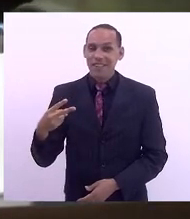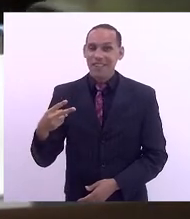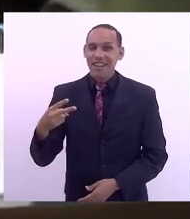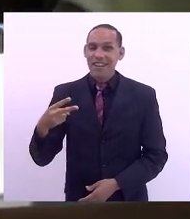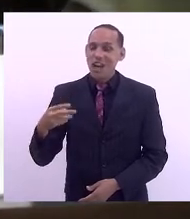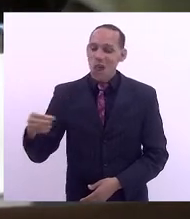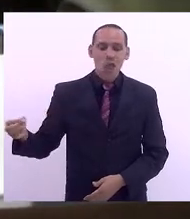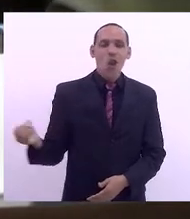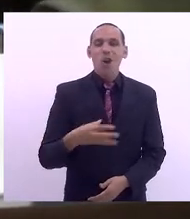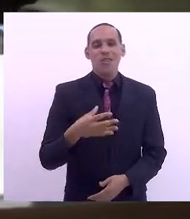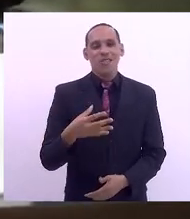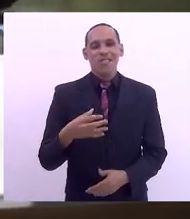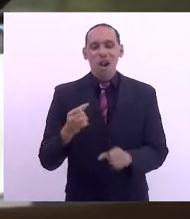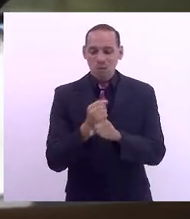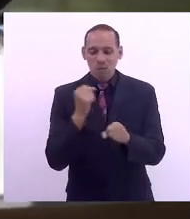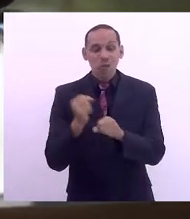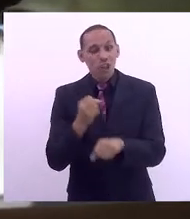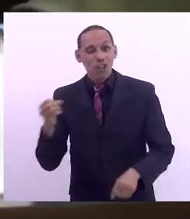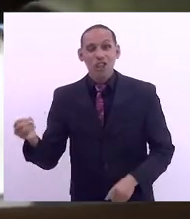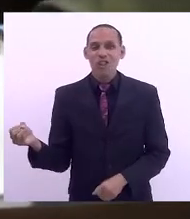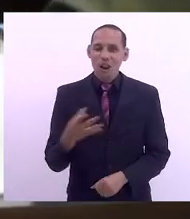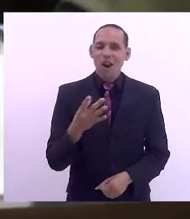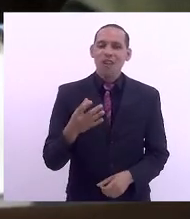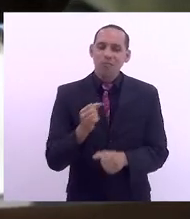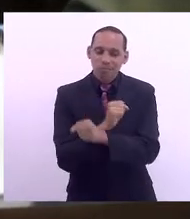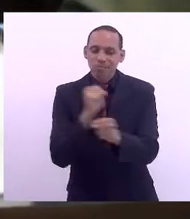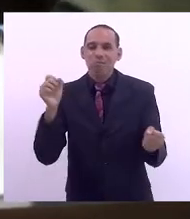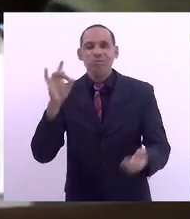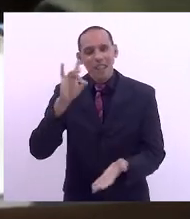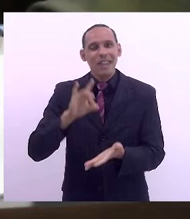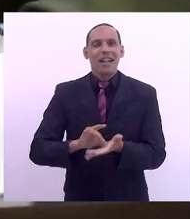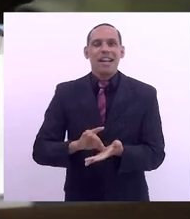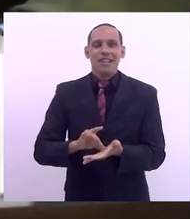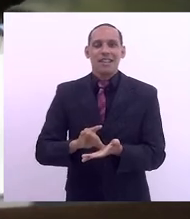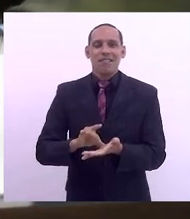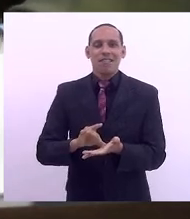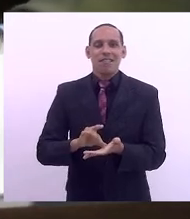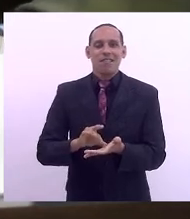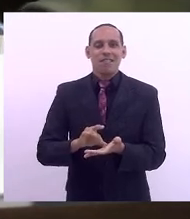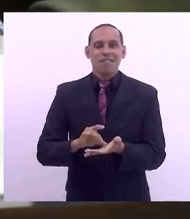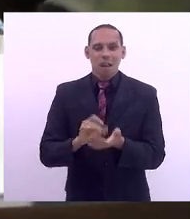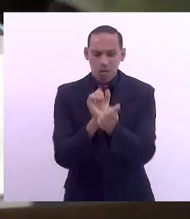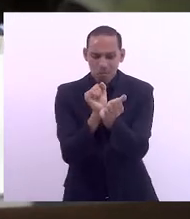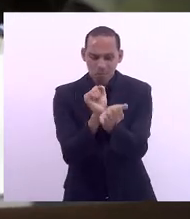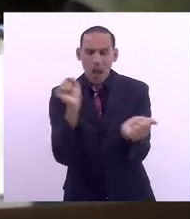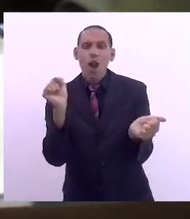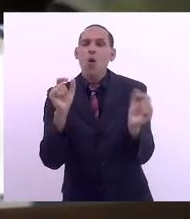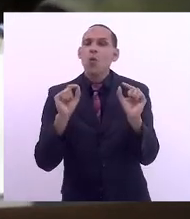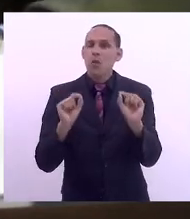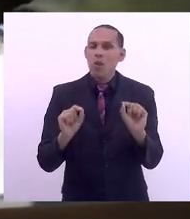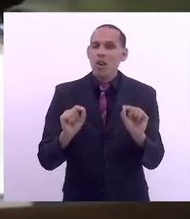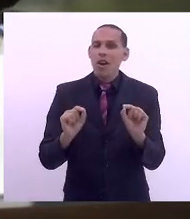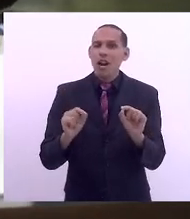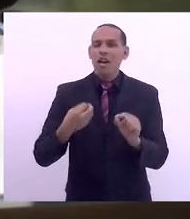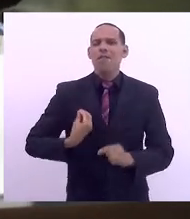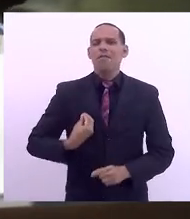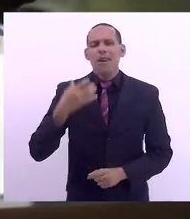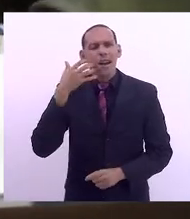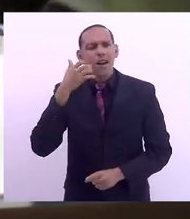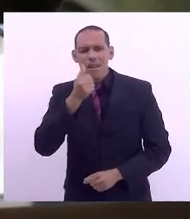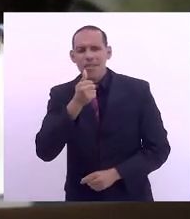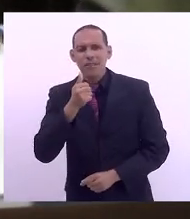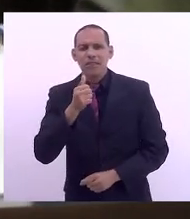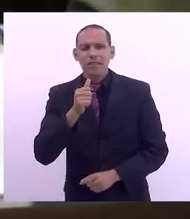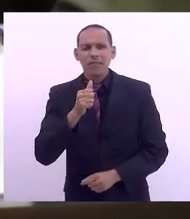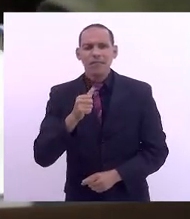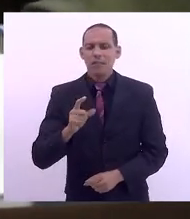nova construção, de uma verdadeira abolição. Uma abolição da sobrevivência pelas